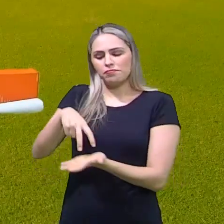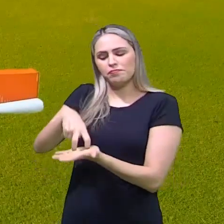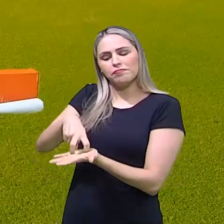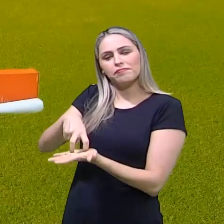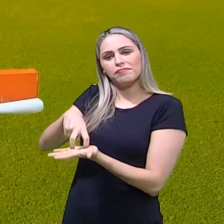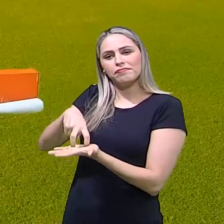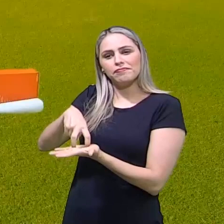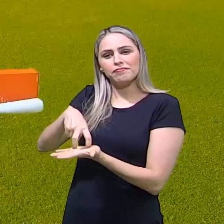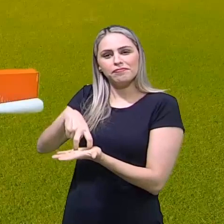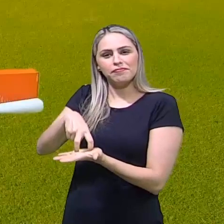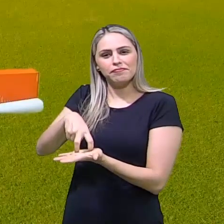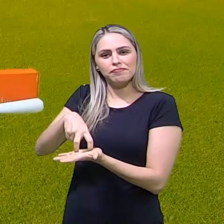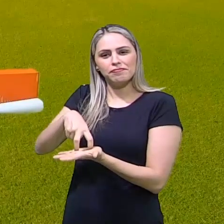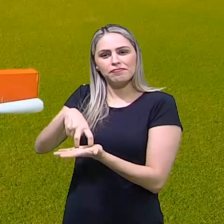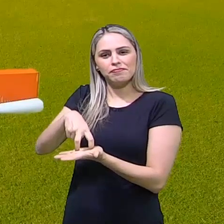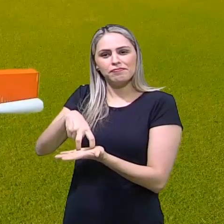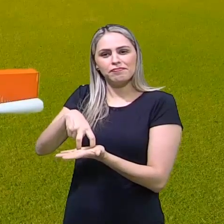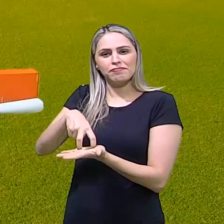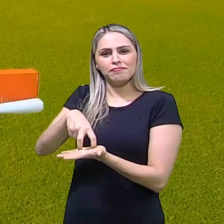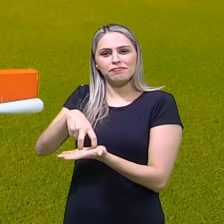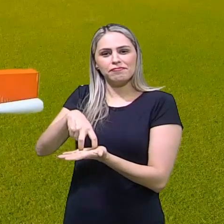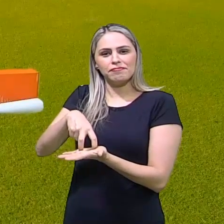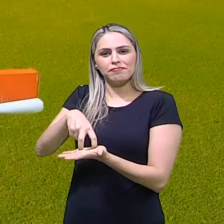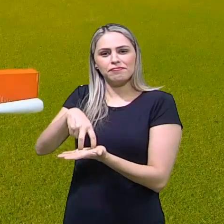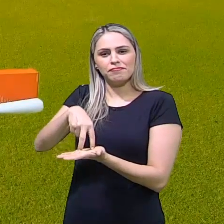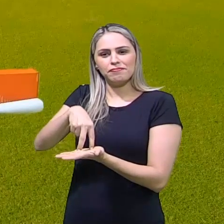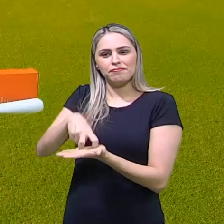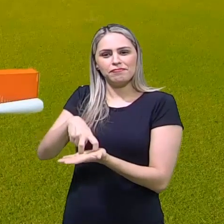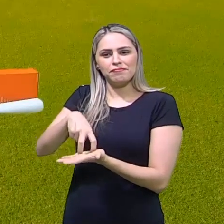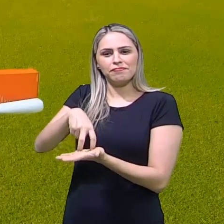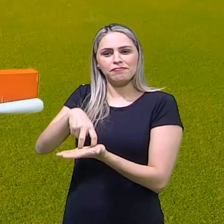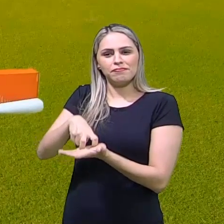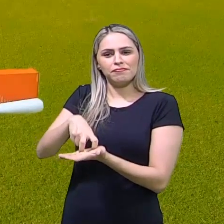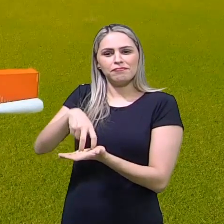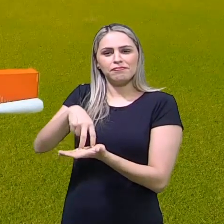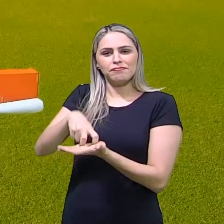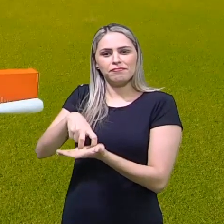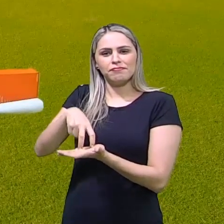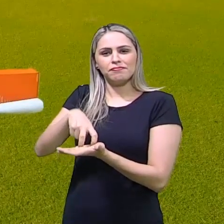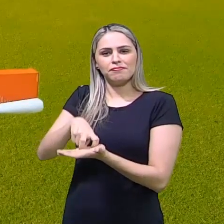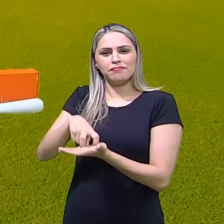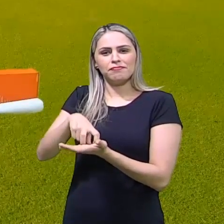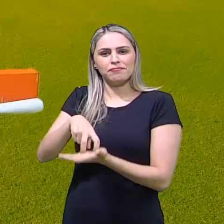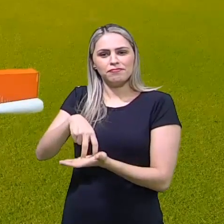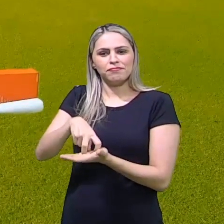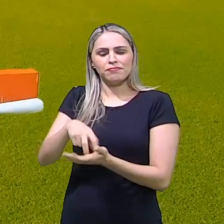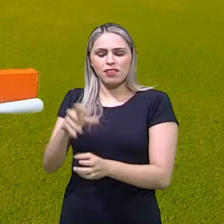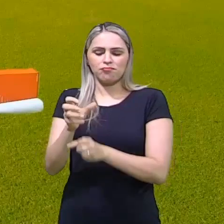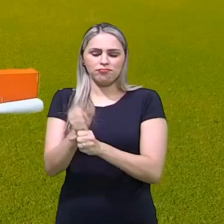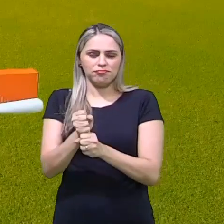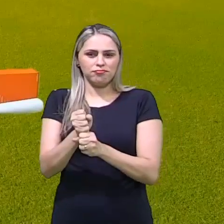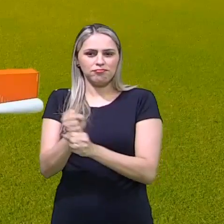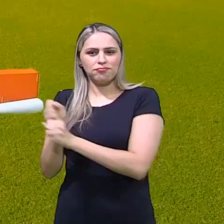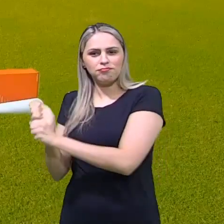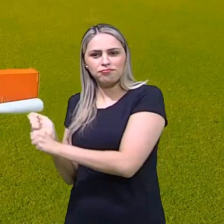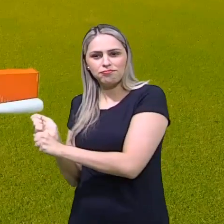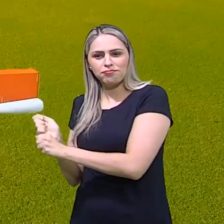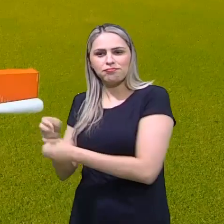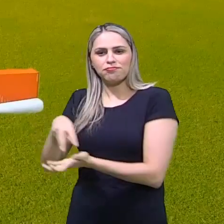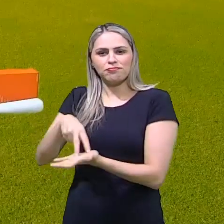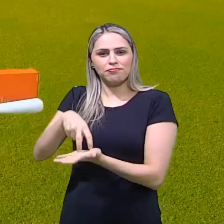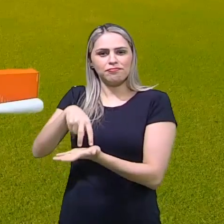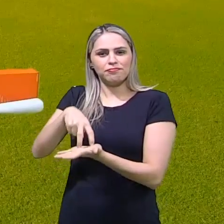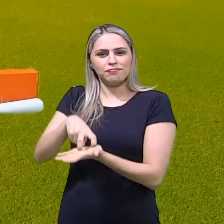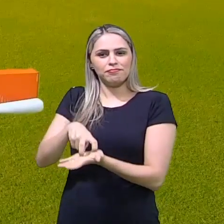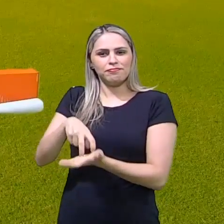Ah, deixar a perna dobradinha, dobradinha, a gente tem que baixar. Opa. E a gente vai precisar fazer esse movimento aqui. Opa. Pra segurar. Todo mundo segura o movimentozinho e segura o taco. Vamos balançar? Vamos.